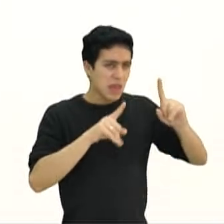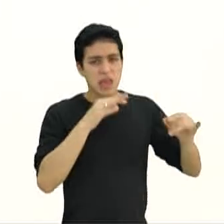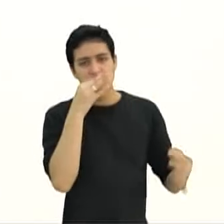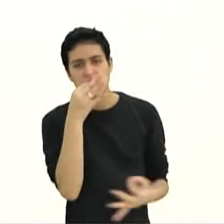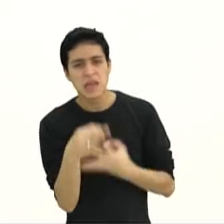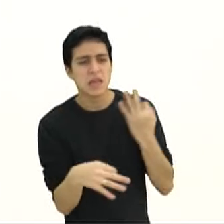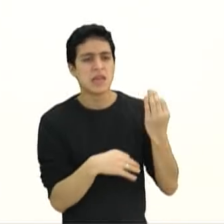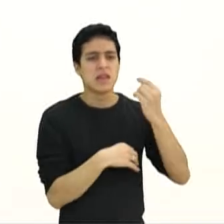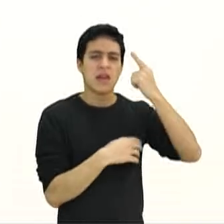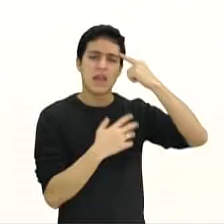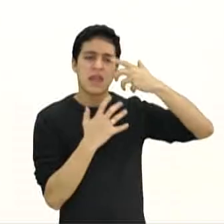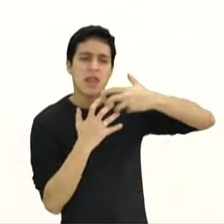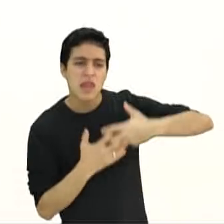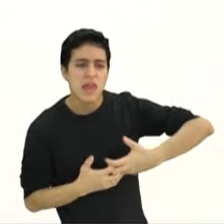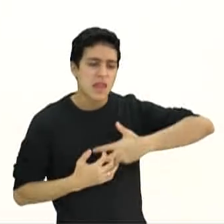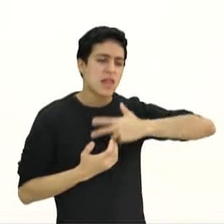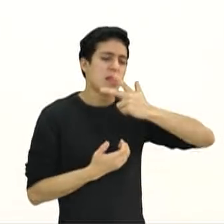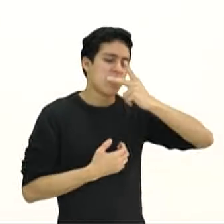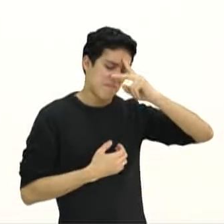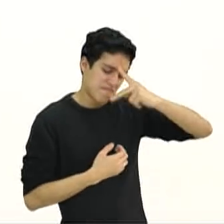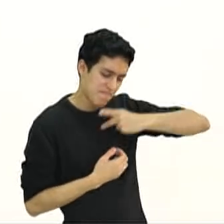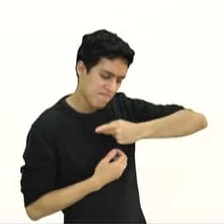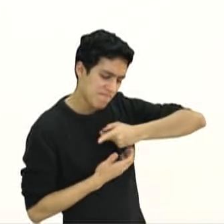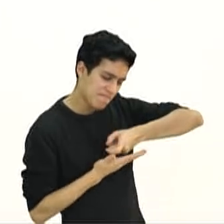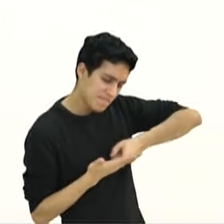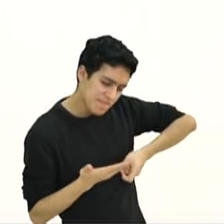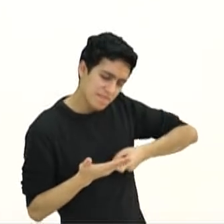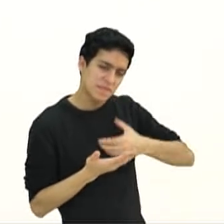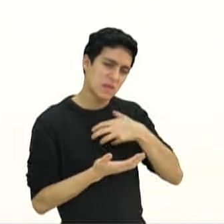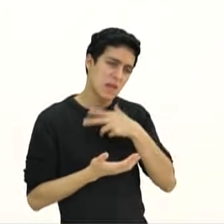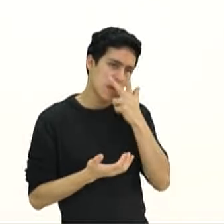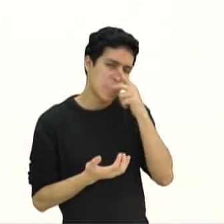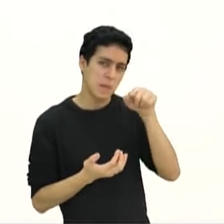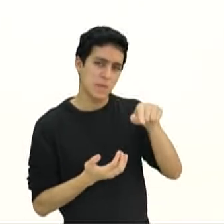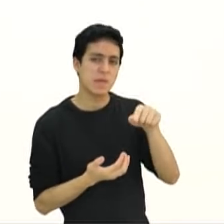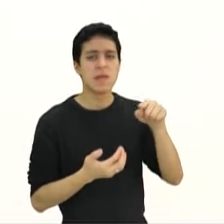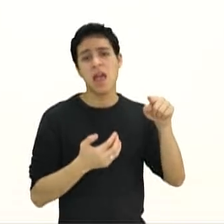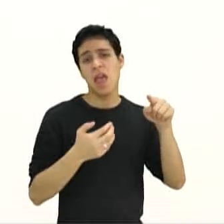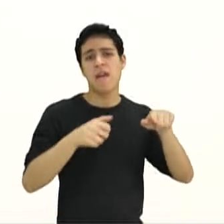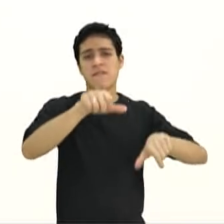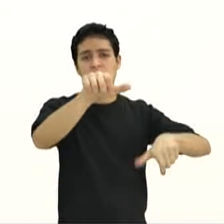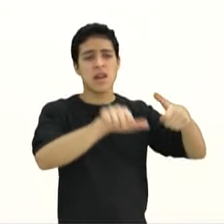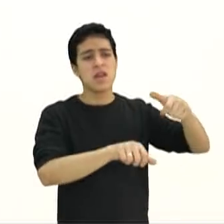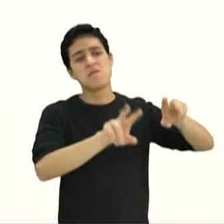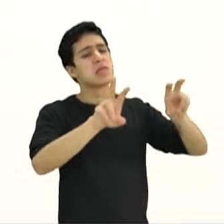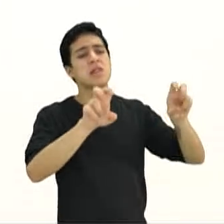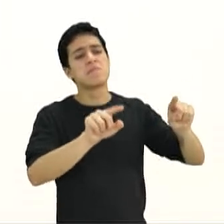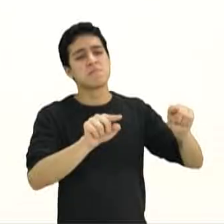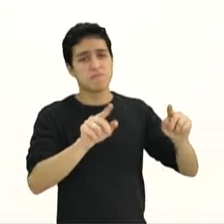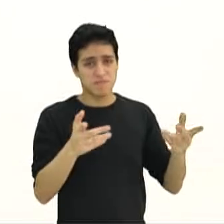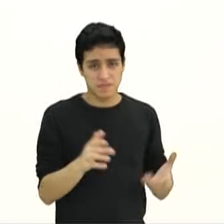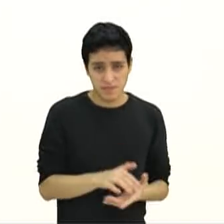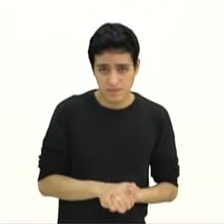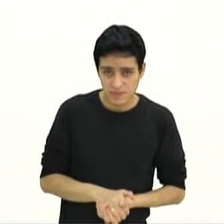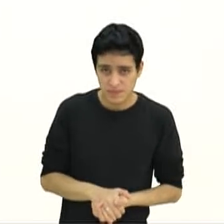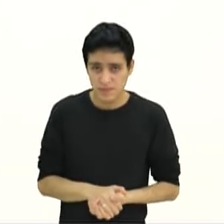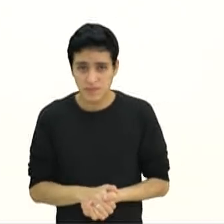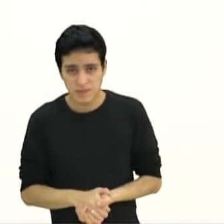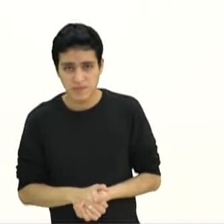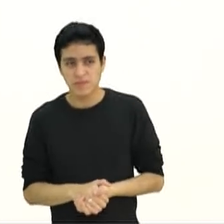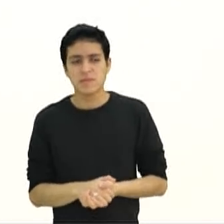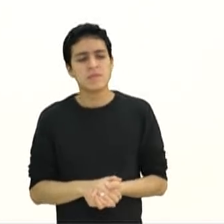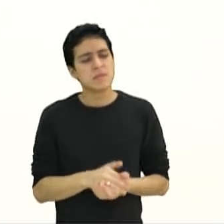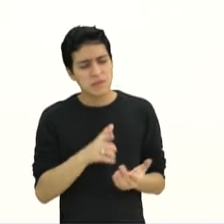críticas, reflexões e impressões pessoais, realizando uma avaliação sobre determinado tema. Problematiza